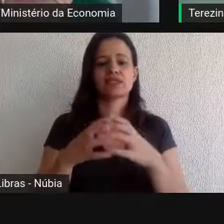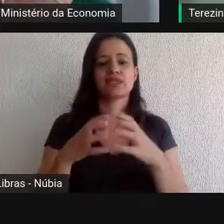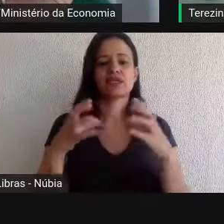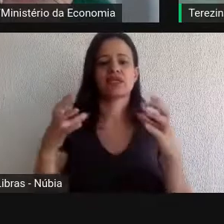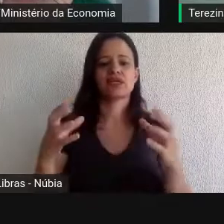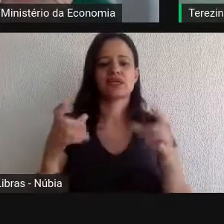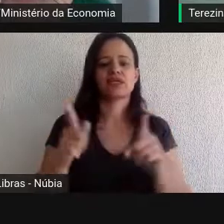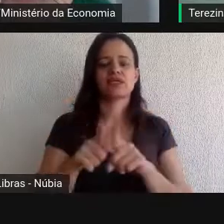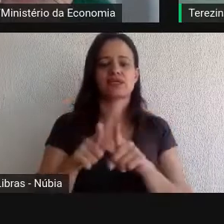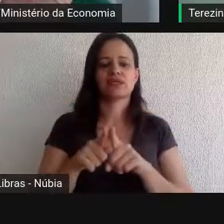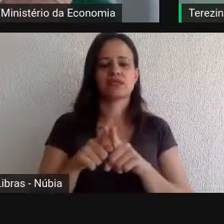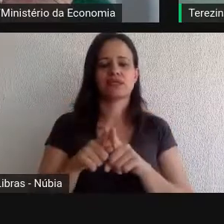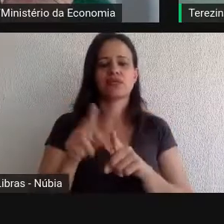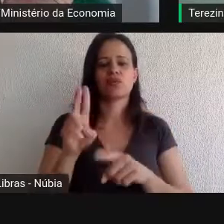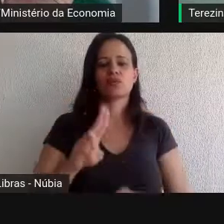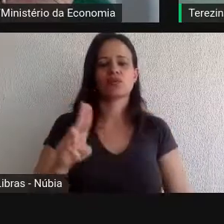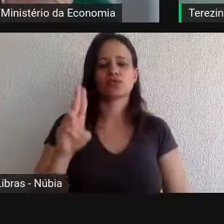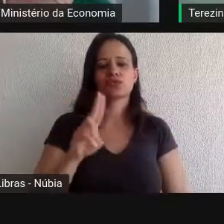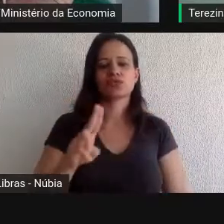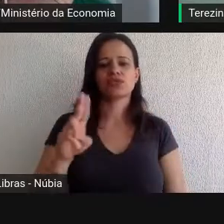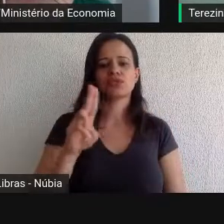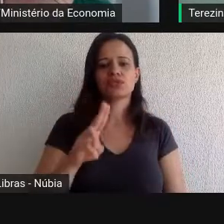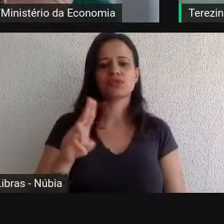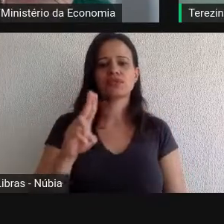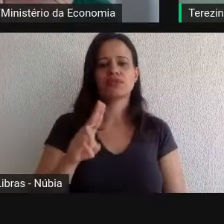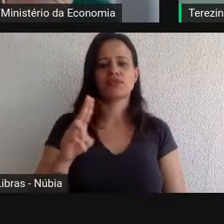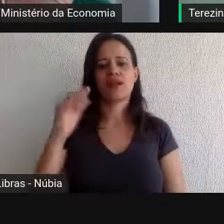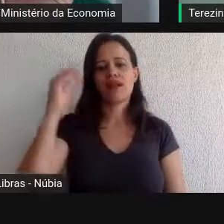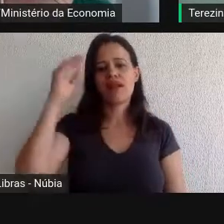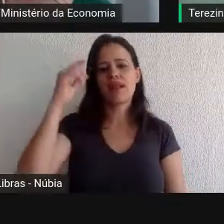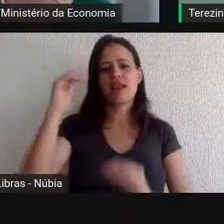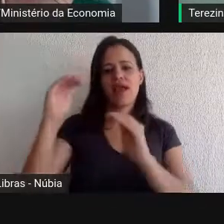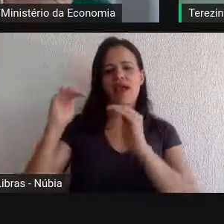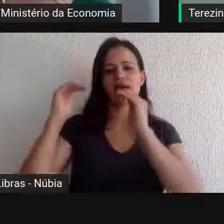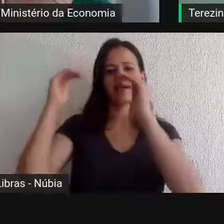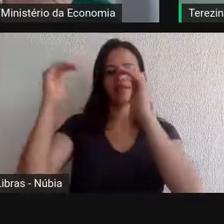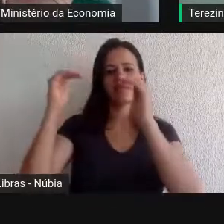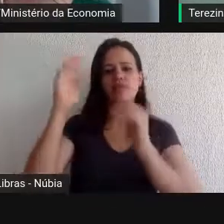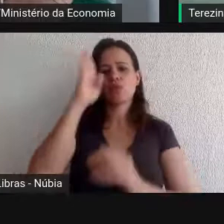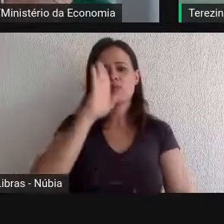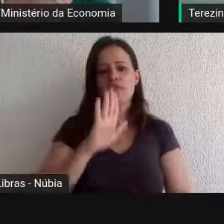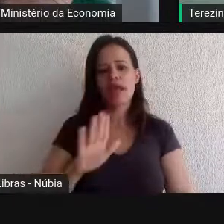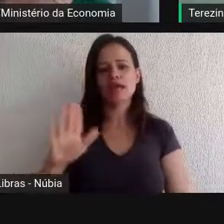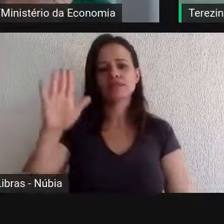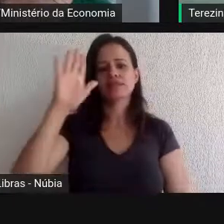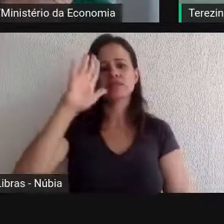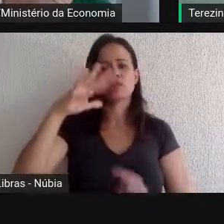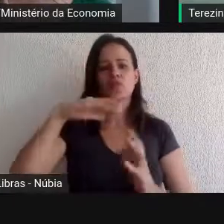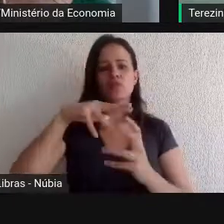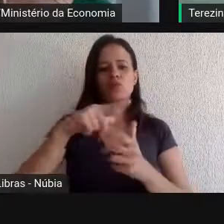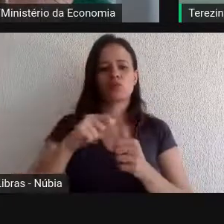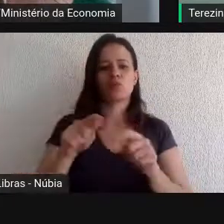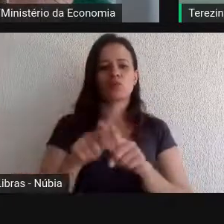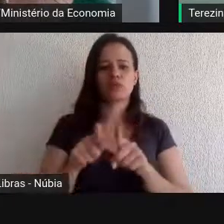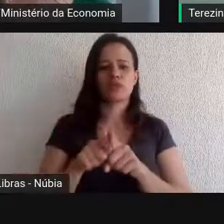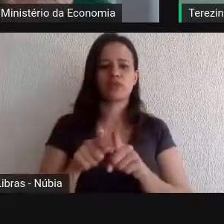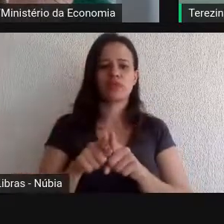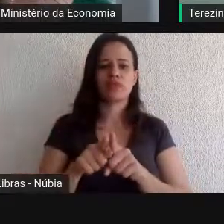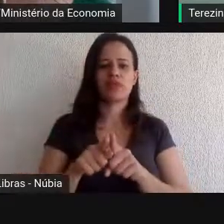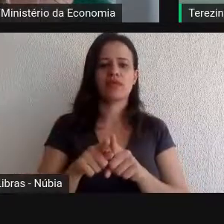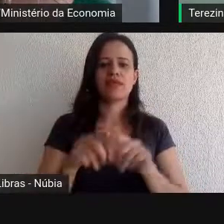aceita e bastante utilizada na academia no Brasil e no mundo todo. Então, escrevam seus trabalhos, para que ele não fique